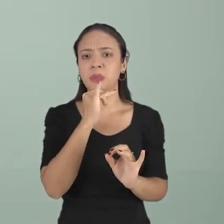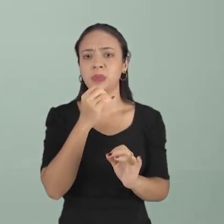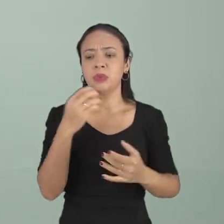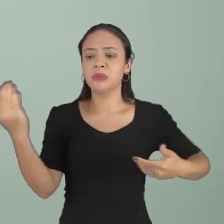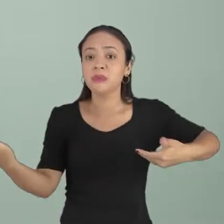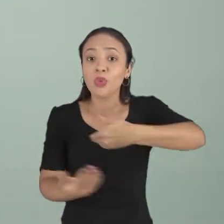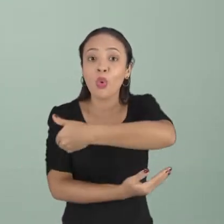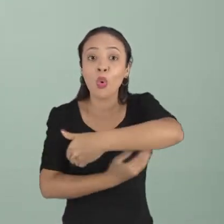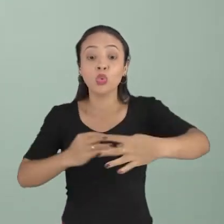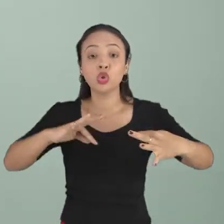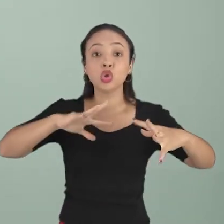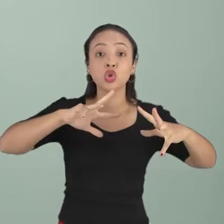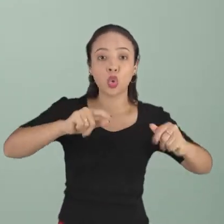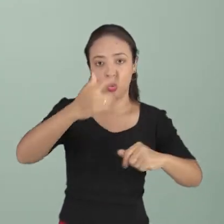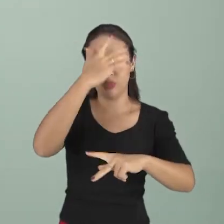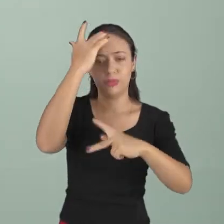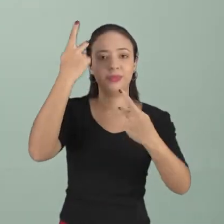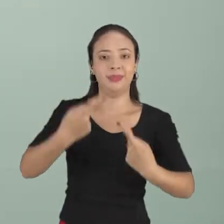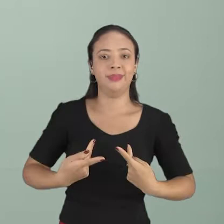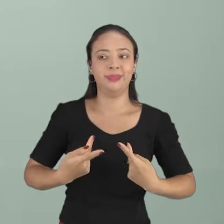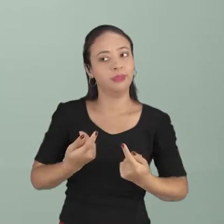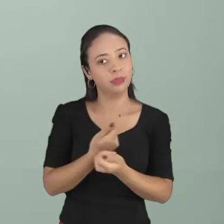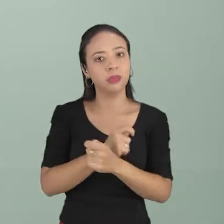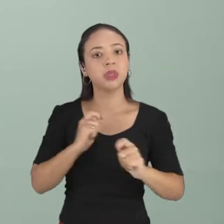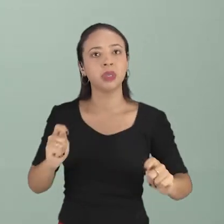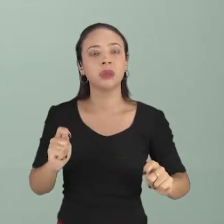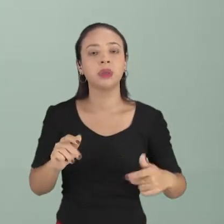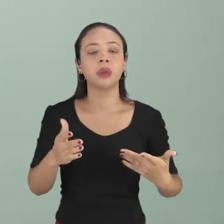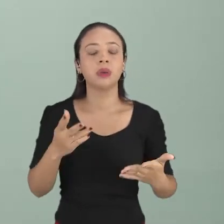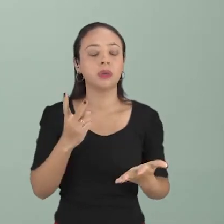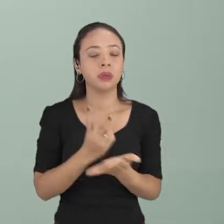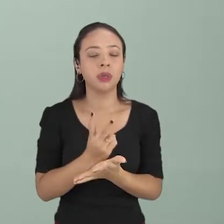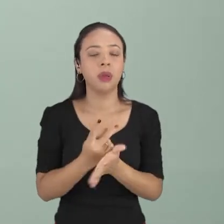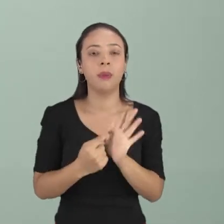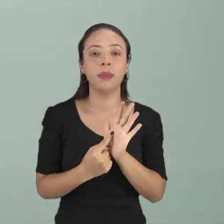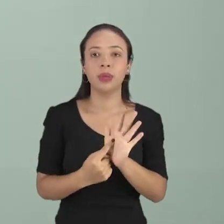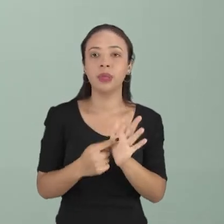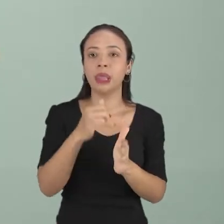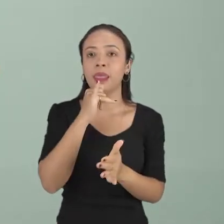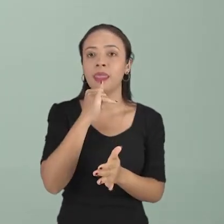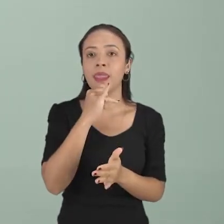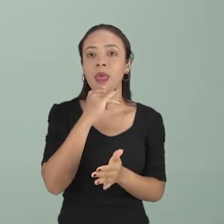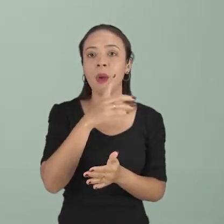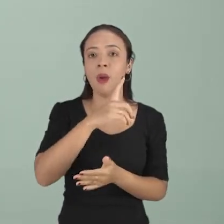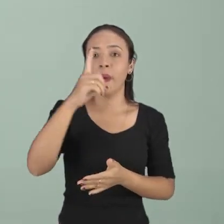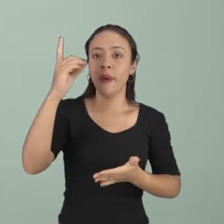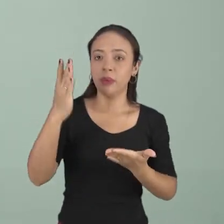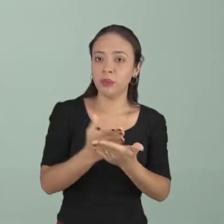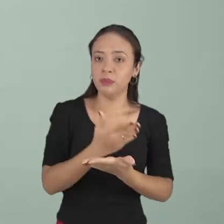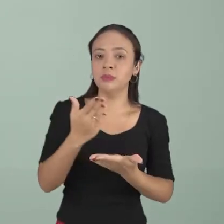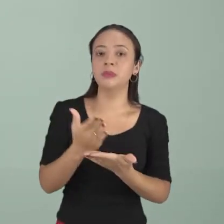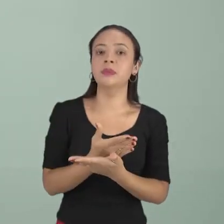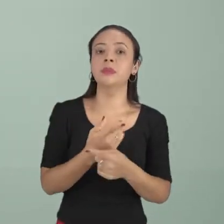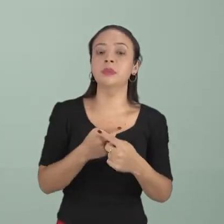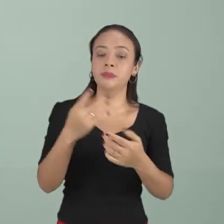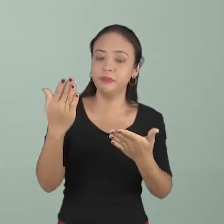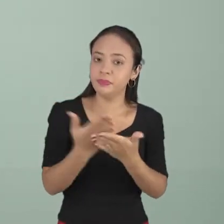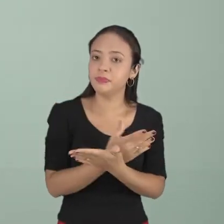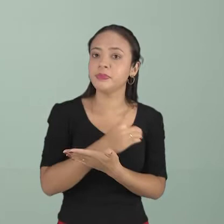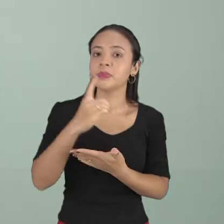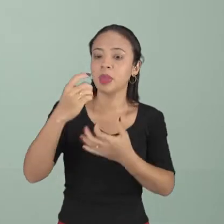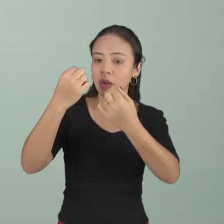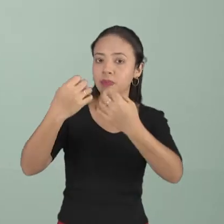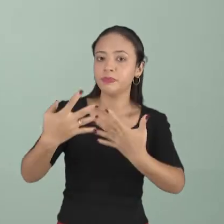coerente? Então, eu costumo citar a Bíblia nesse texto, nessa oportunidade, porque a Bíblia diz isso.